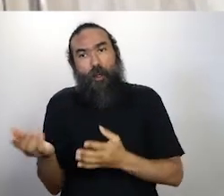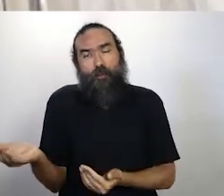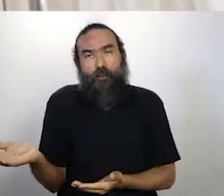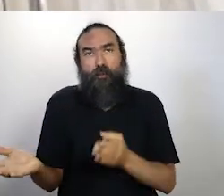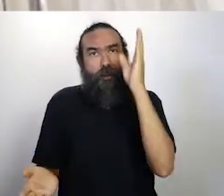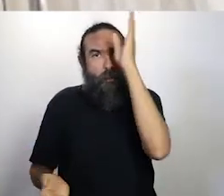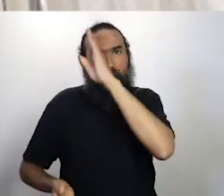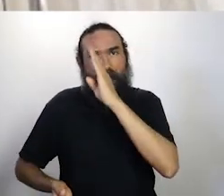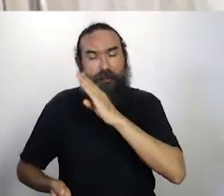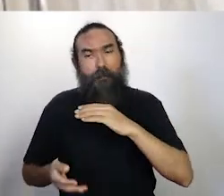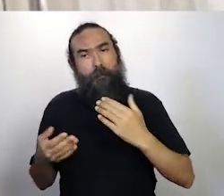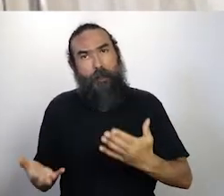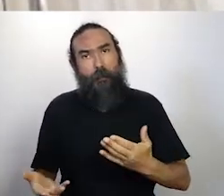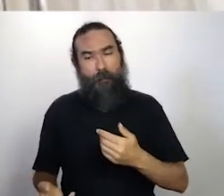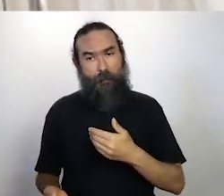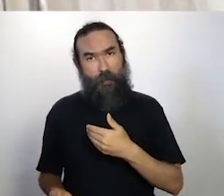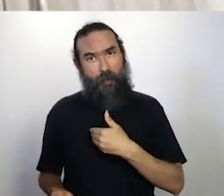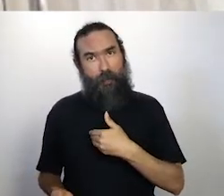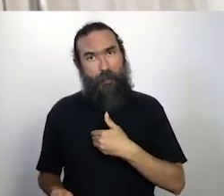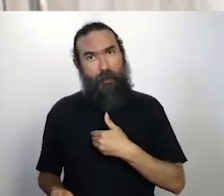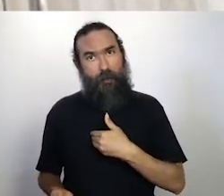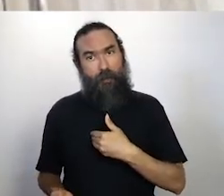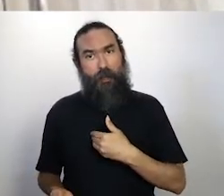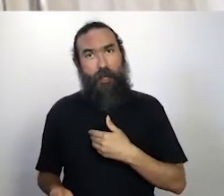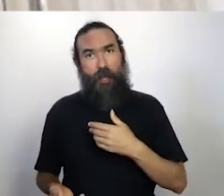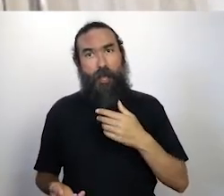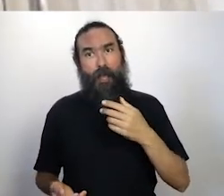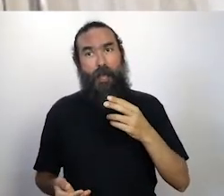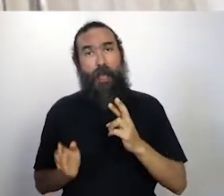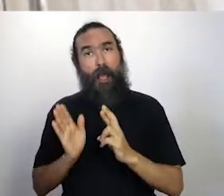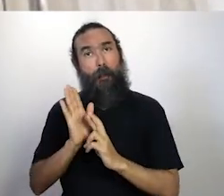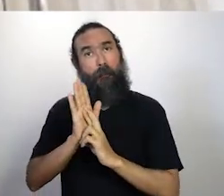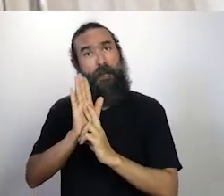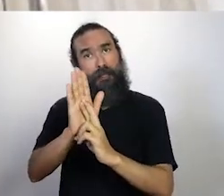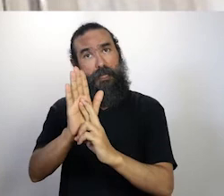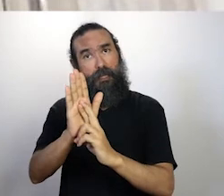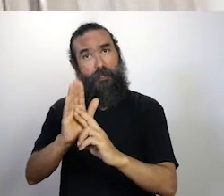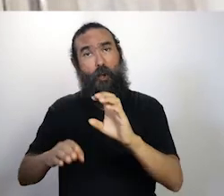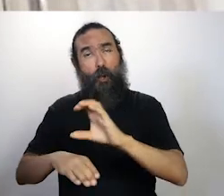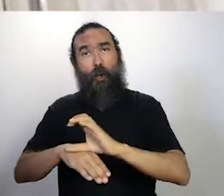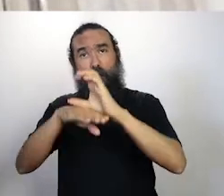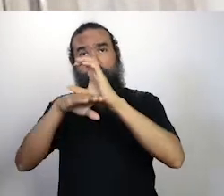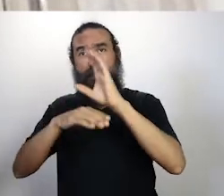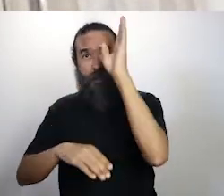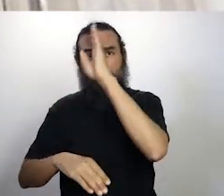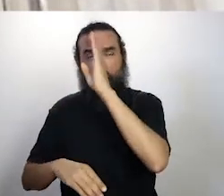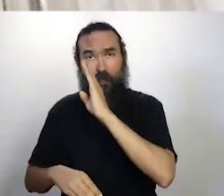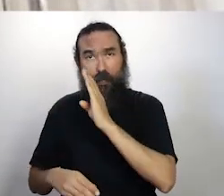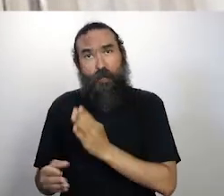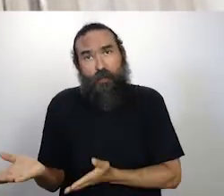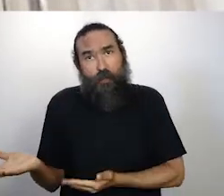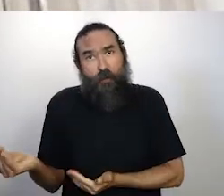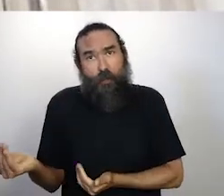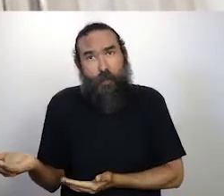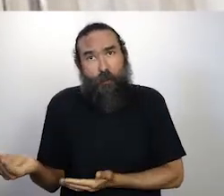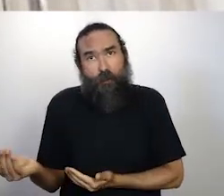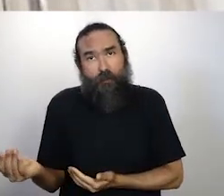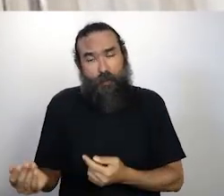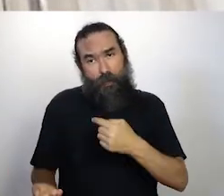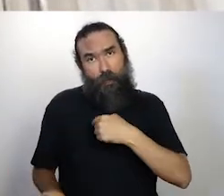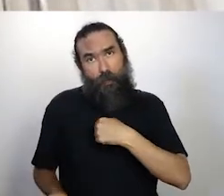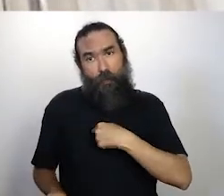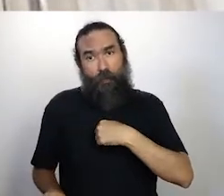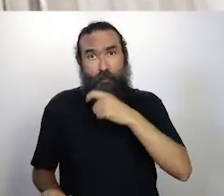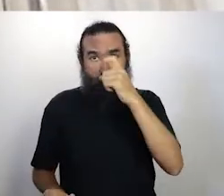apresentado aí como representante do Conselho Nacional da Juventude, acho que só compartilhando, me apresentando, eu venho do Rio de Janeiro, vivo em São Paulo